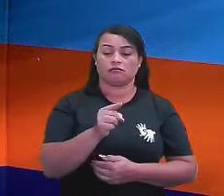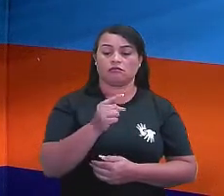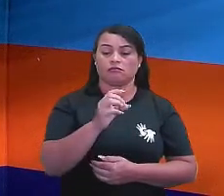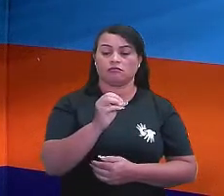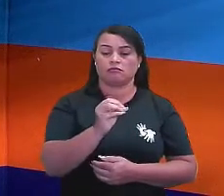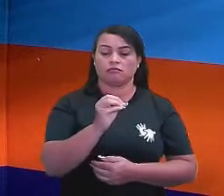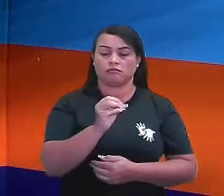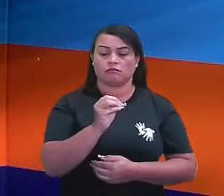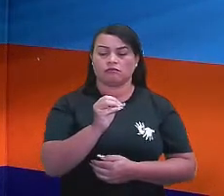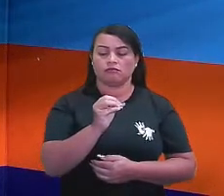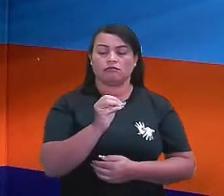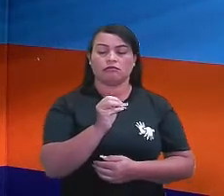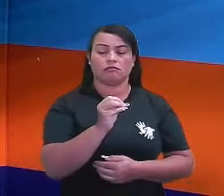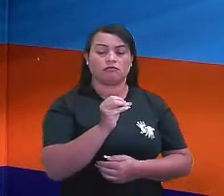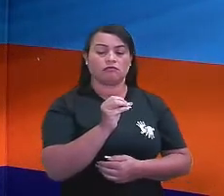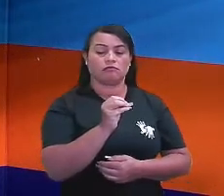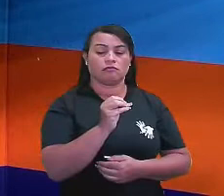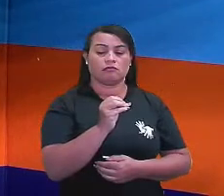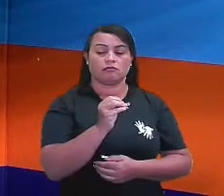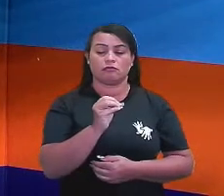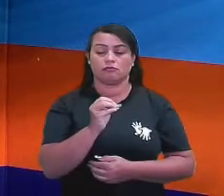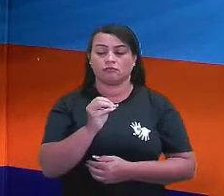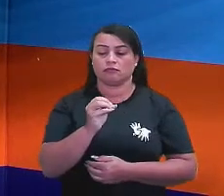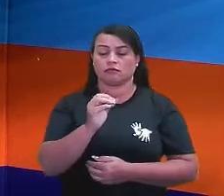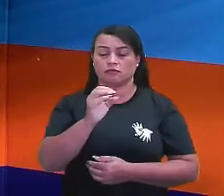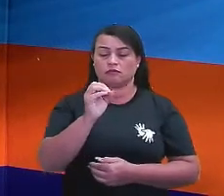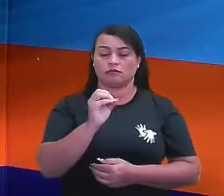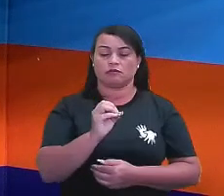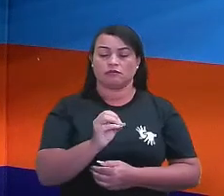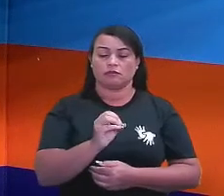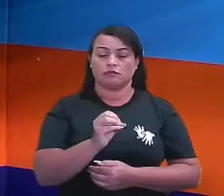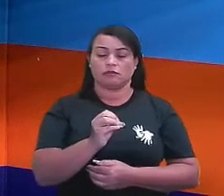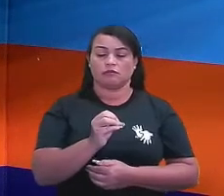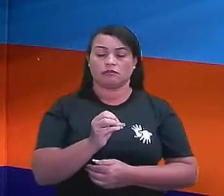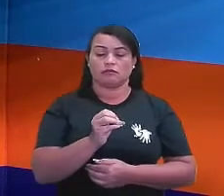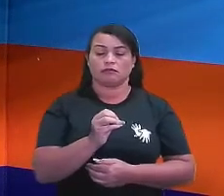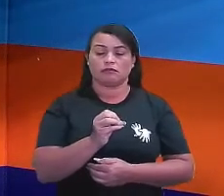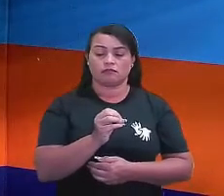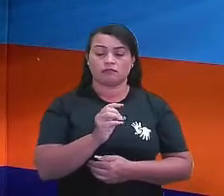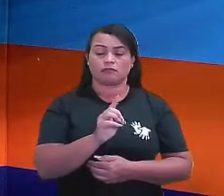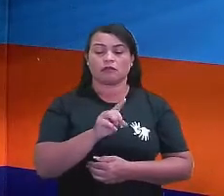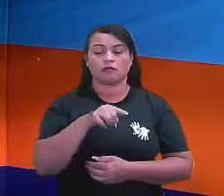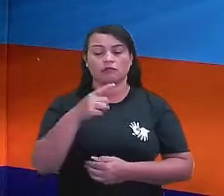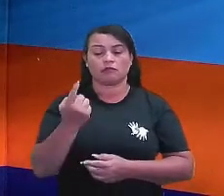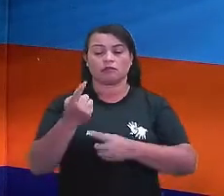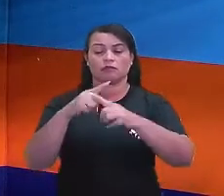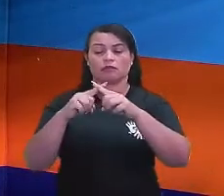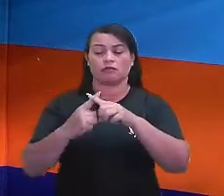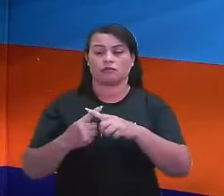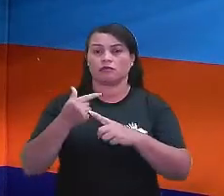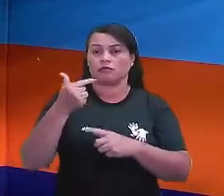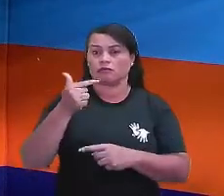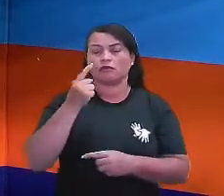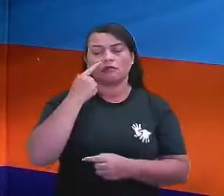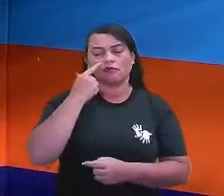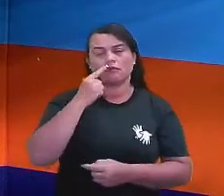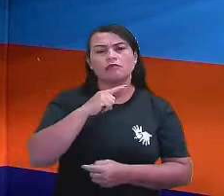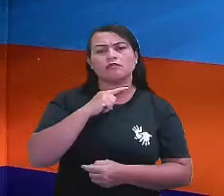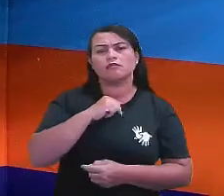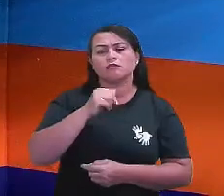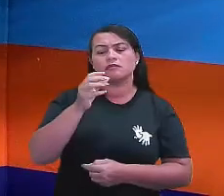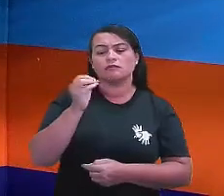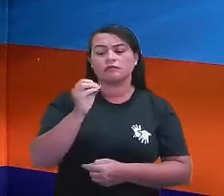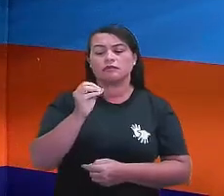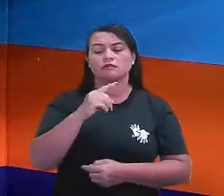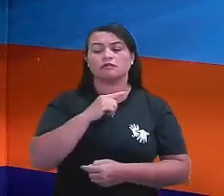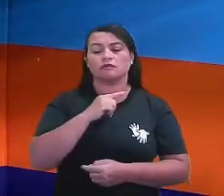que eu já estou aqui nessa casa. Então, baixo o zero para cá e vou lá na tabuada do 2 ver se tem um 10.